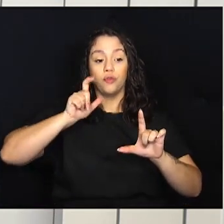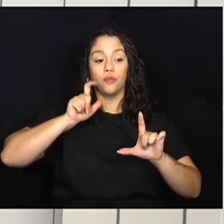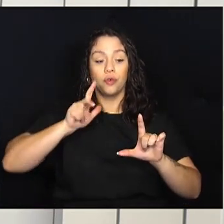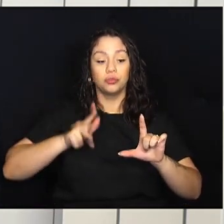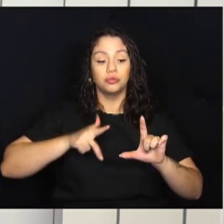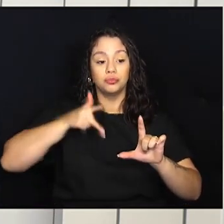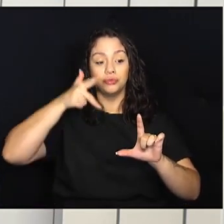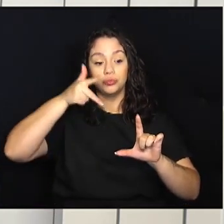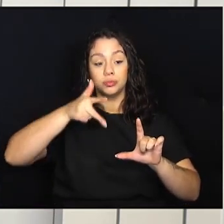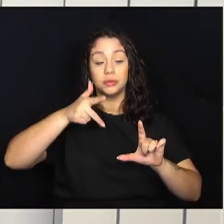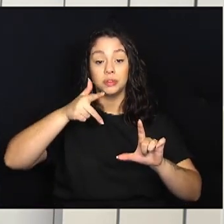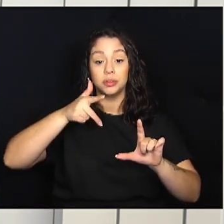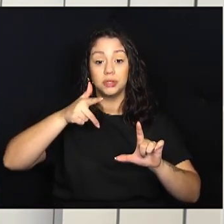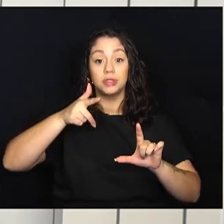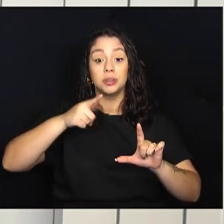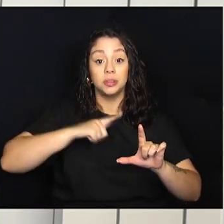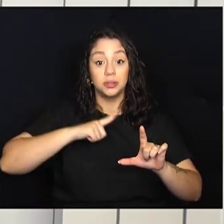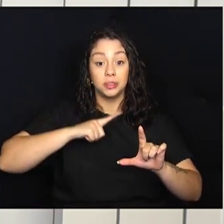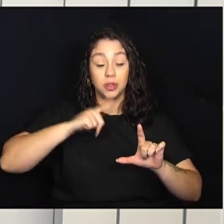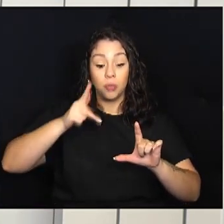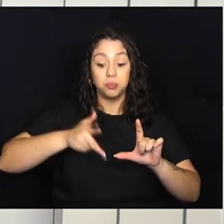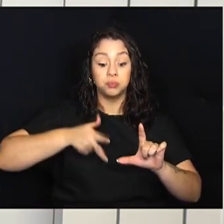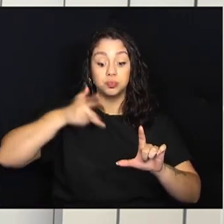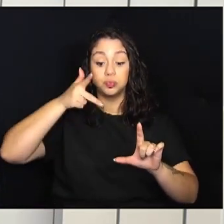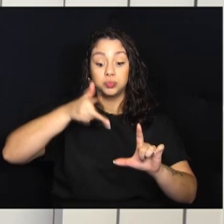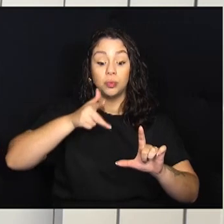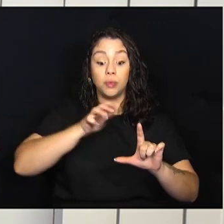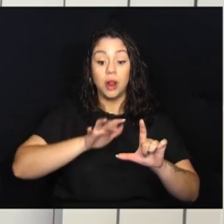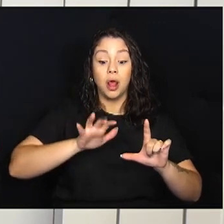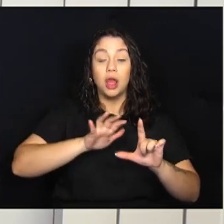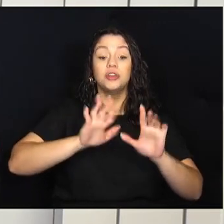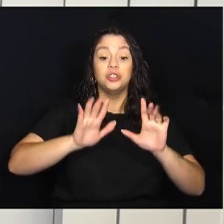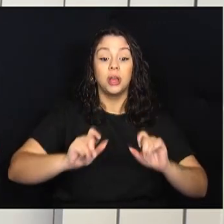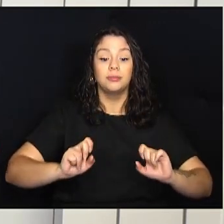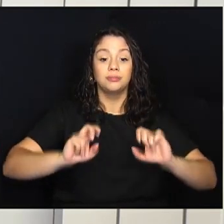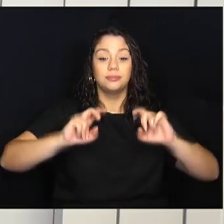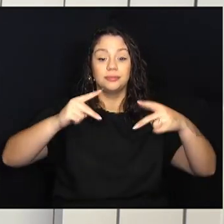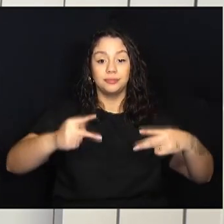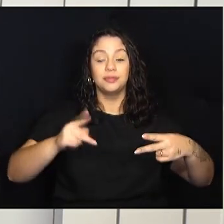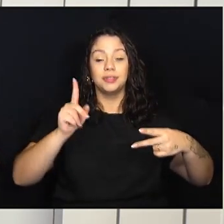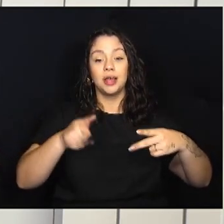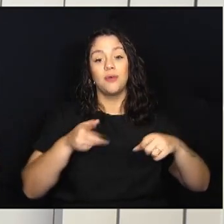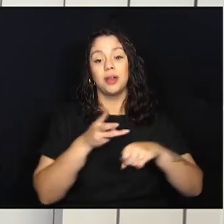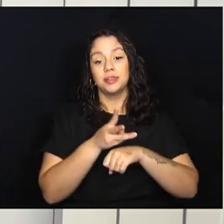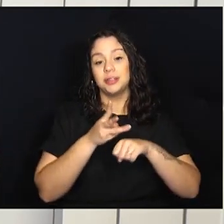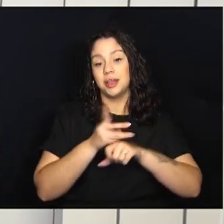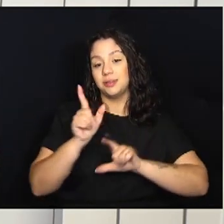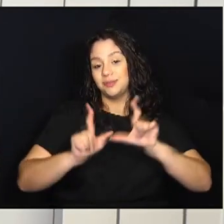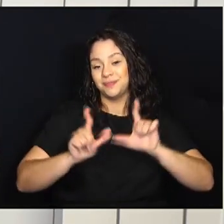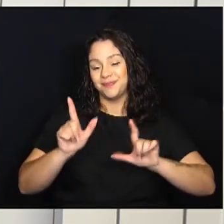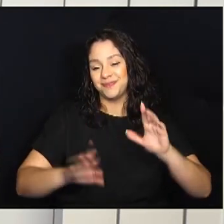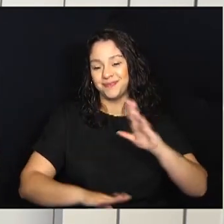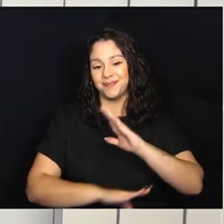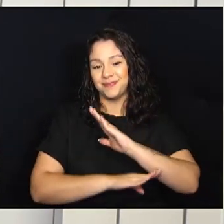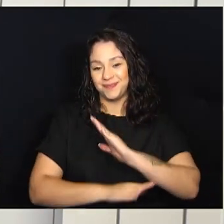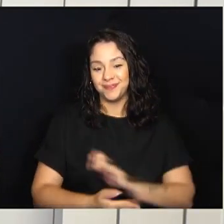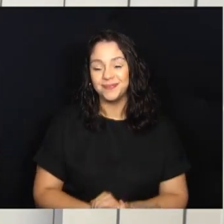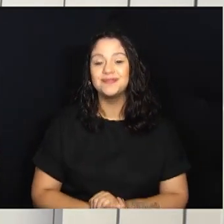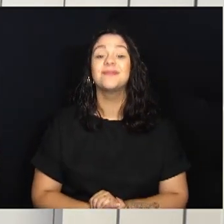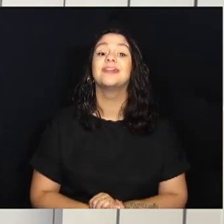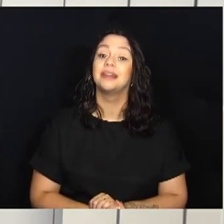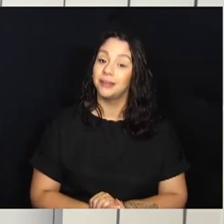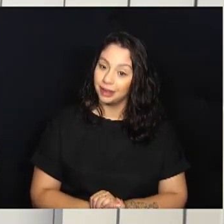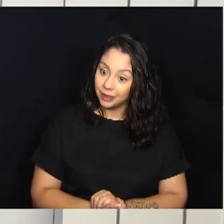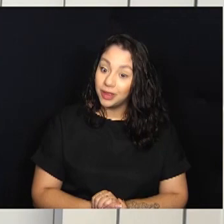do seu celular apontada para este QR Code, já aparece uma mensagem na tela do seu celular, o WhatsApp da TV Câmara